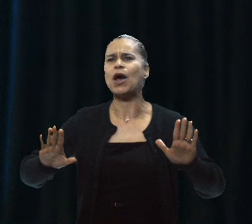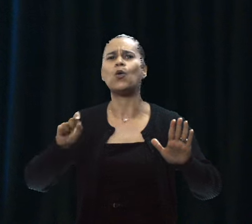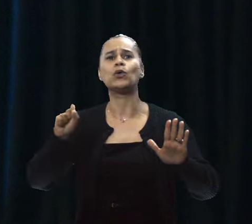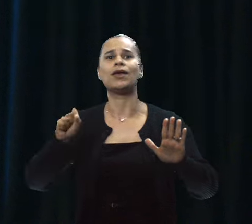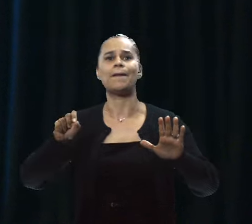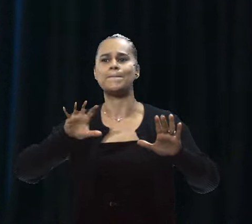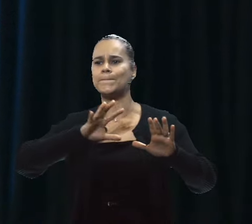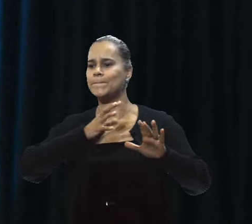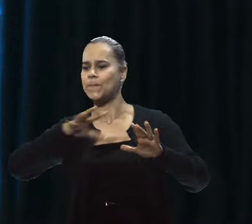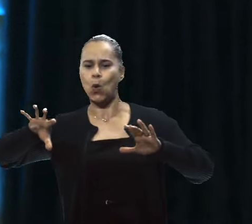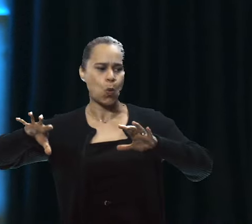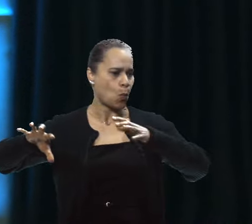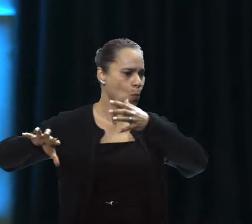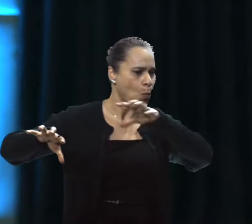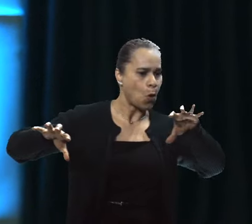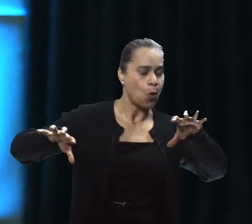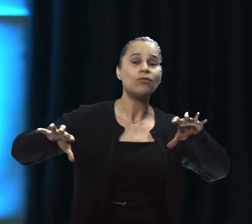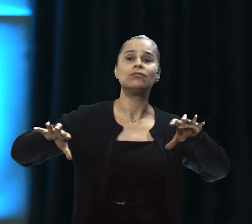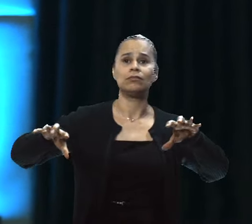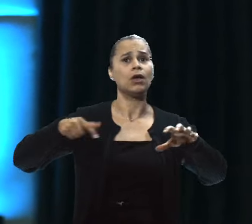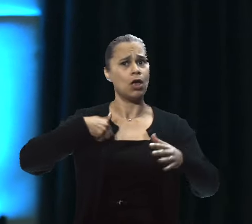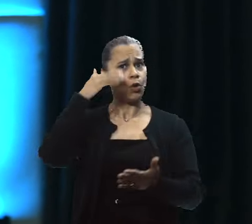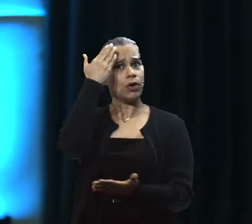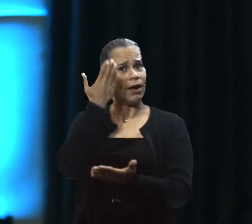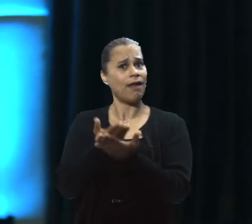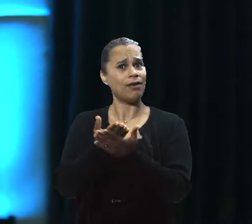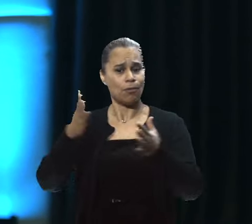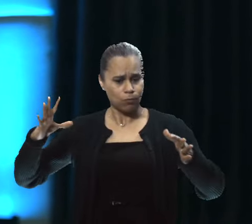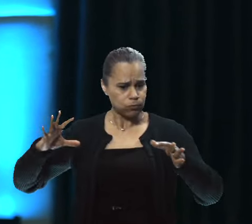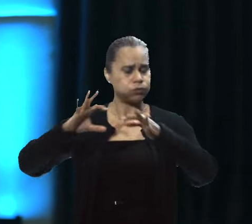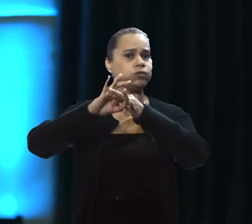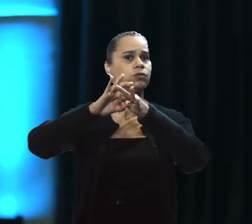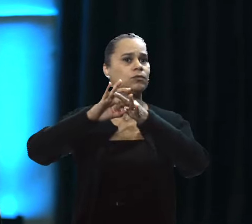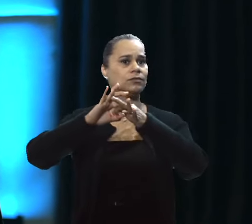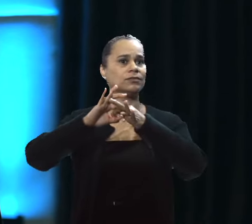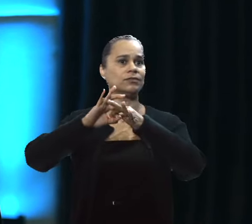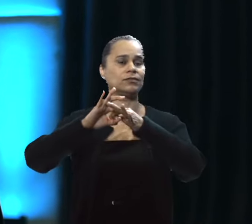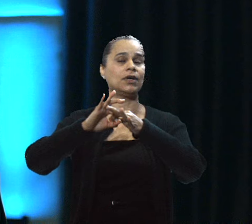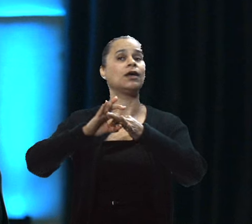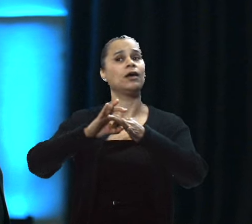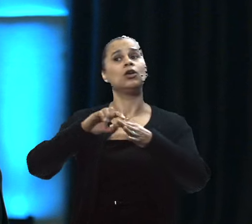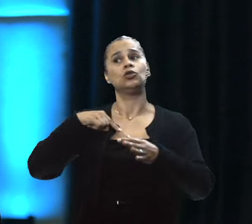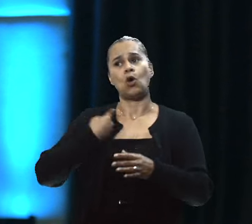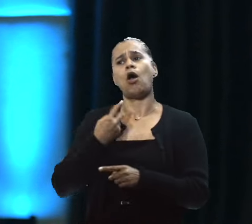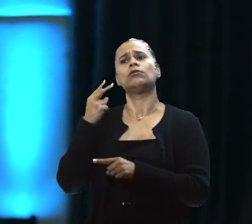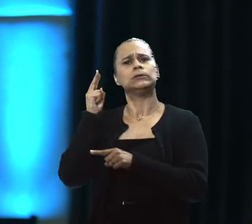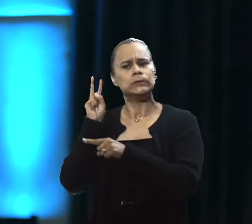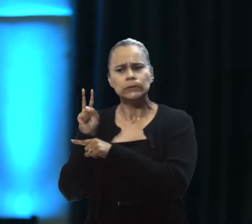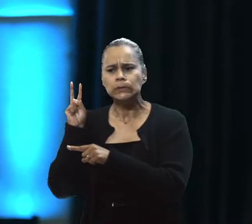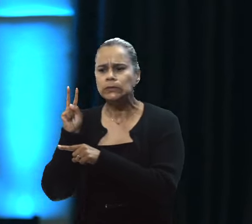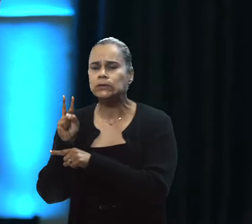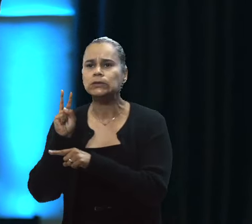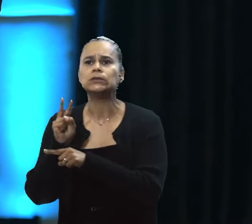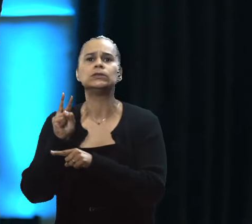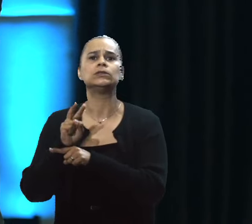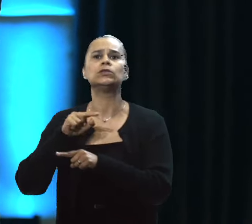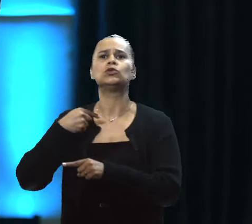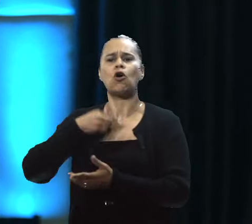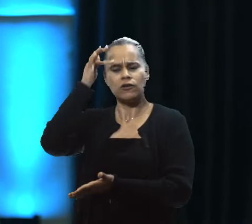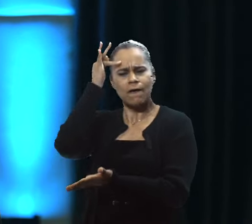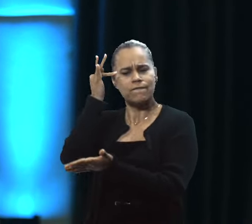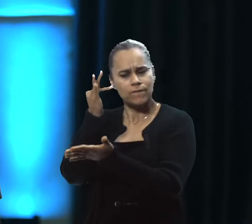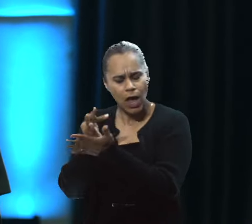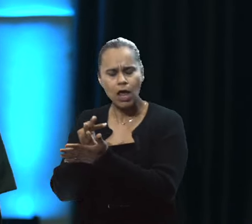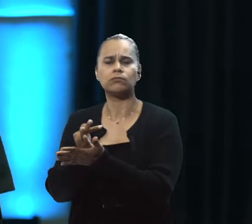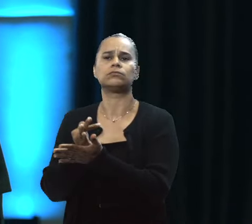creio. Nós vamos defender o que acreditamos. Seremos perseguidos, mas a gente vai dar outra face e vai continuar